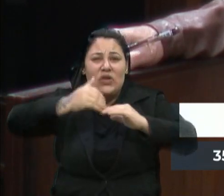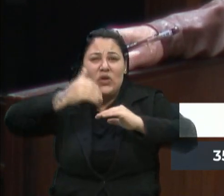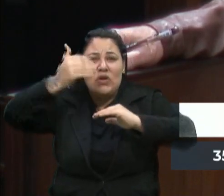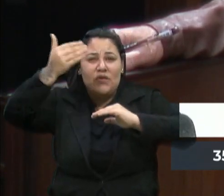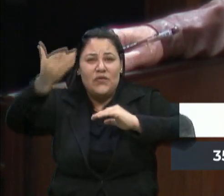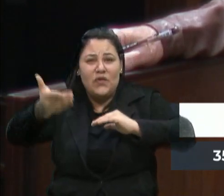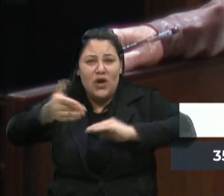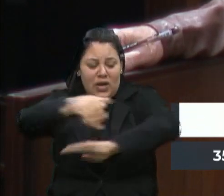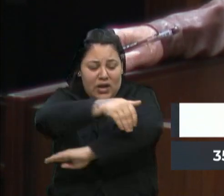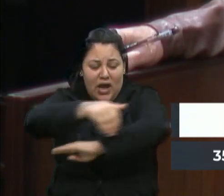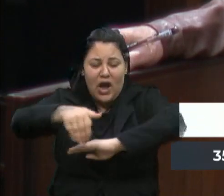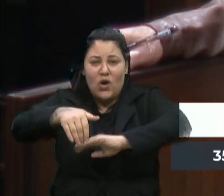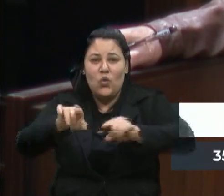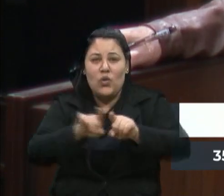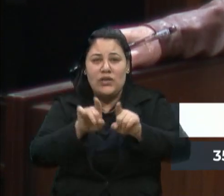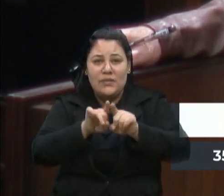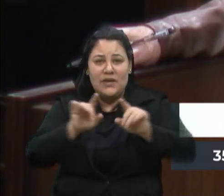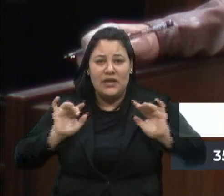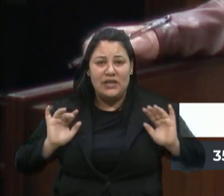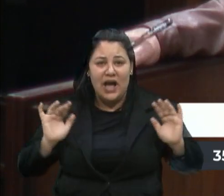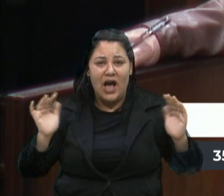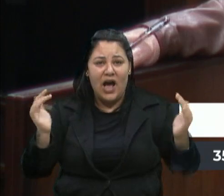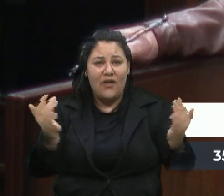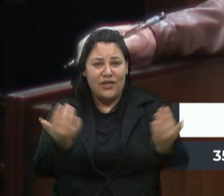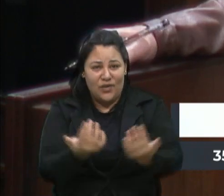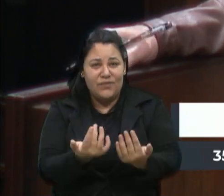quanto nas ruas e no seu entorno.